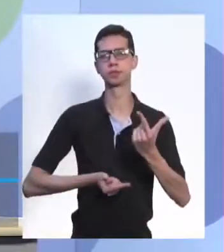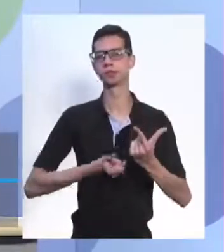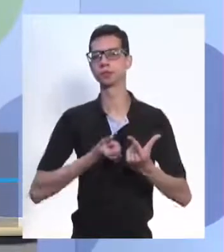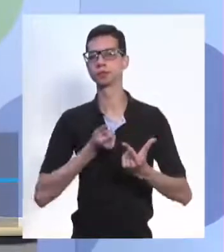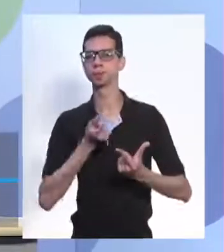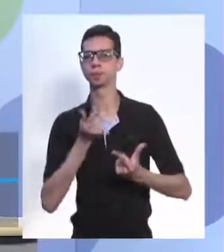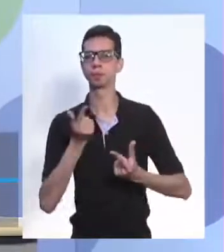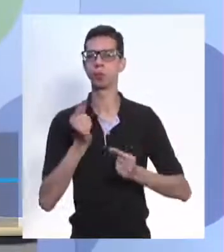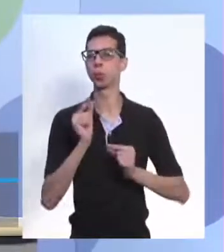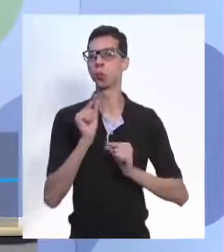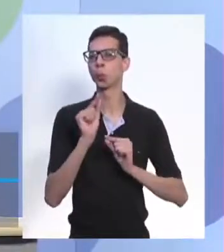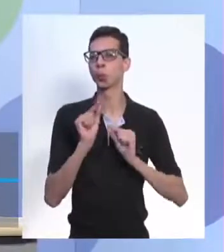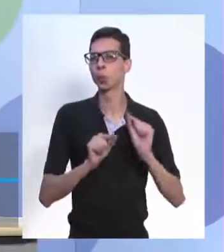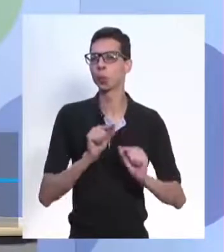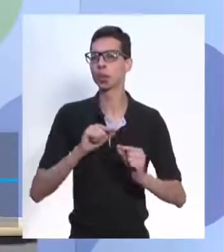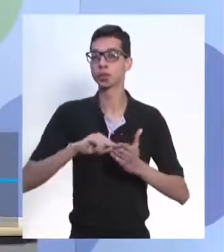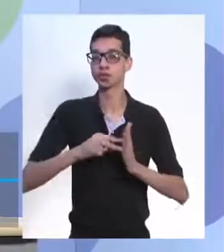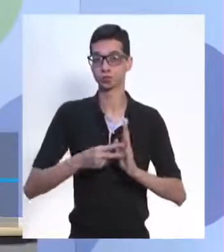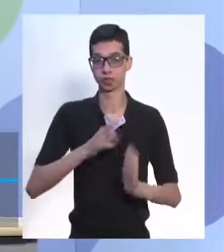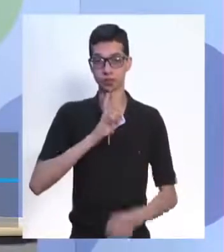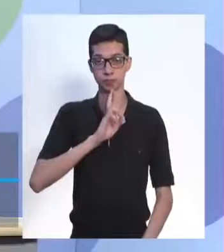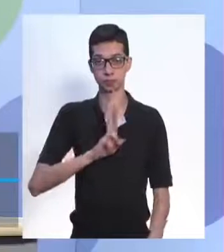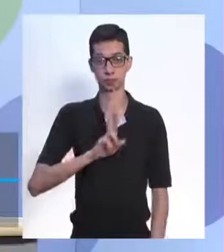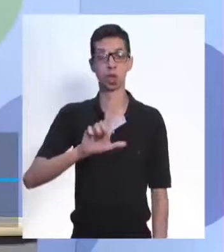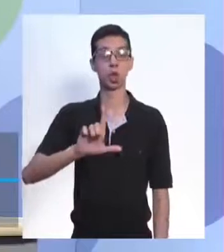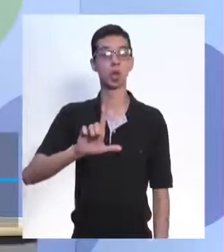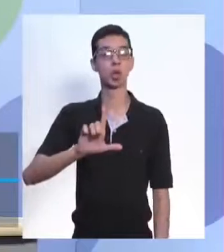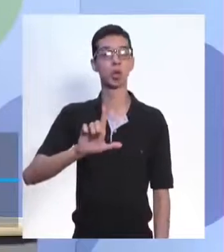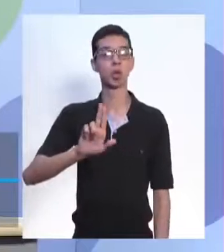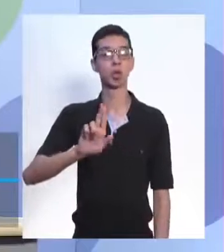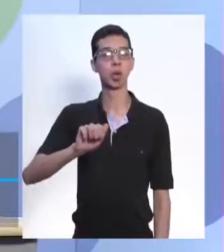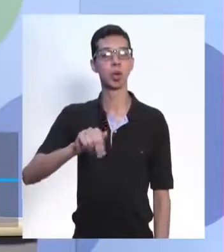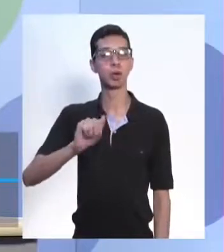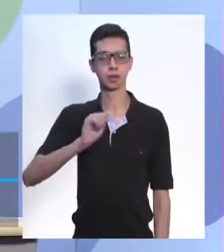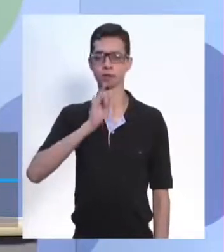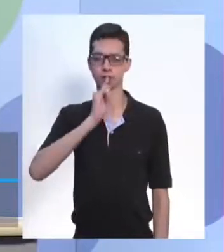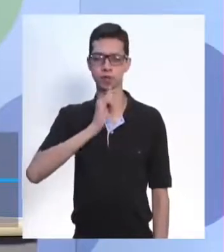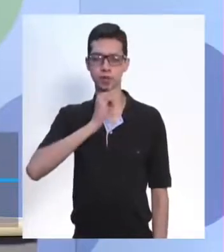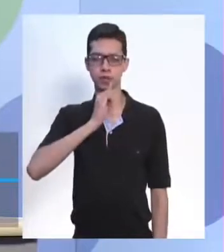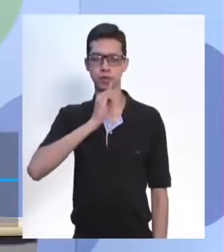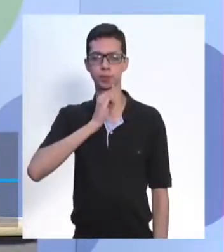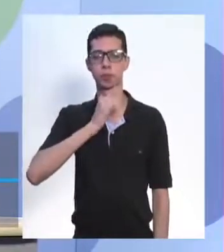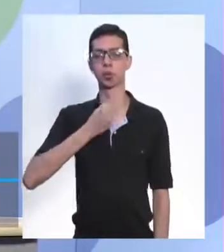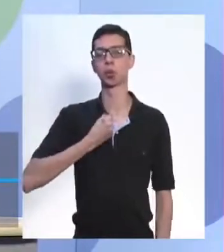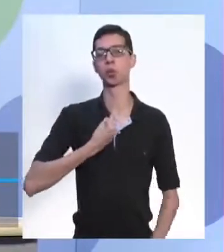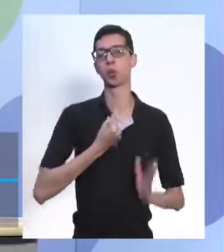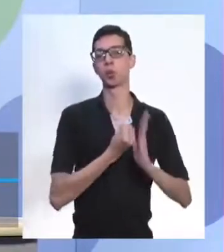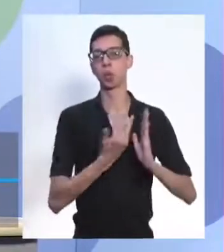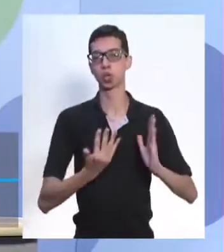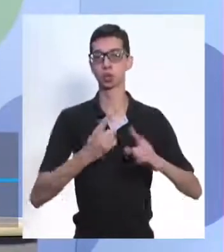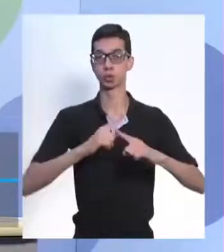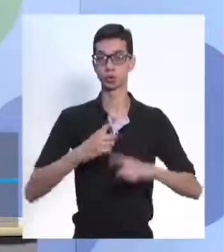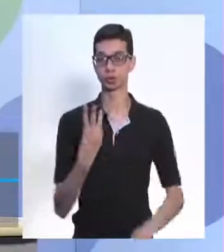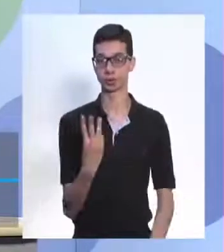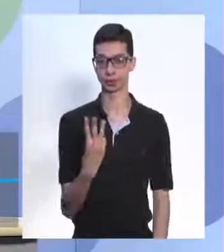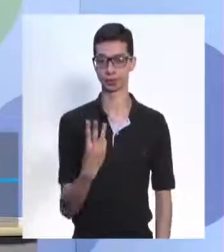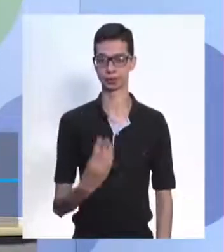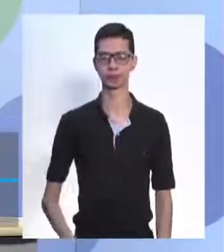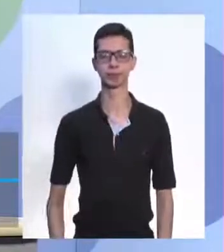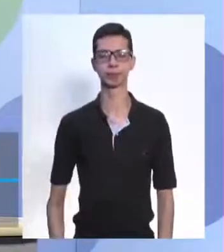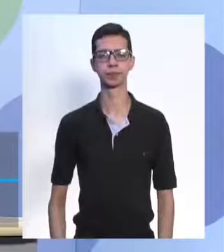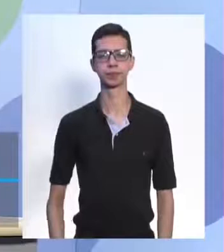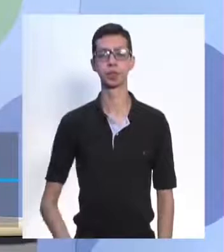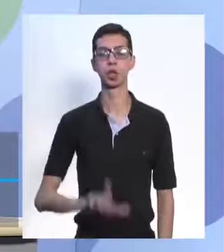isso. Então, por exemplo, a Luana, ela disse, multiplicar a quantidade de produtos por 3. A